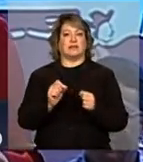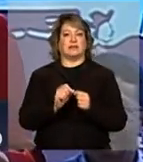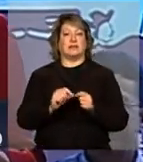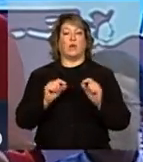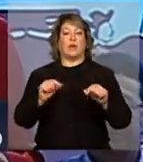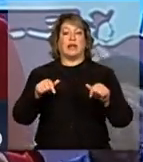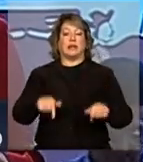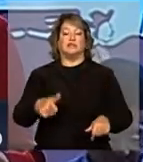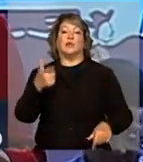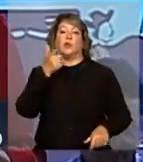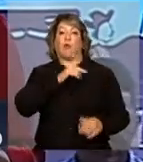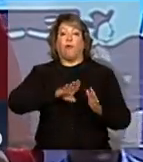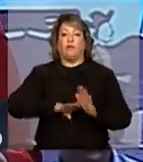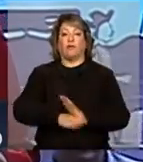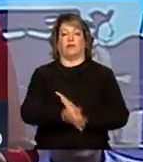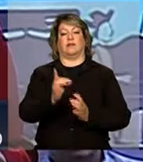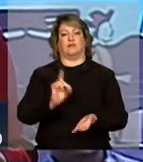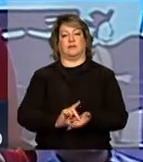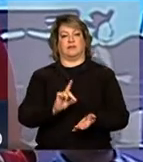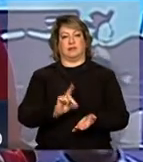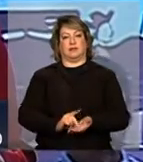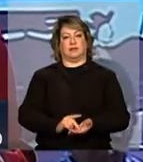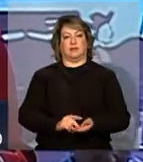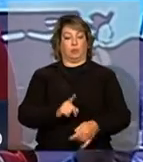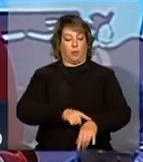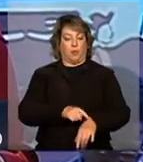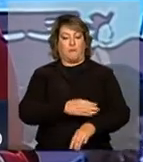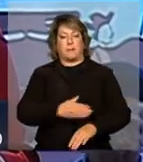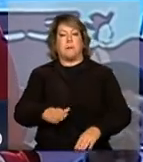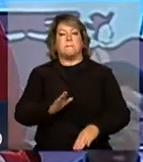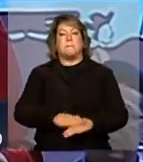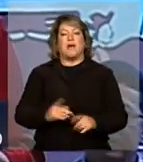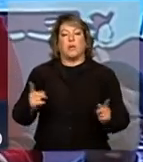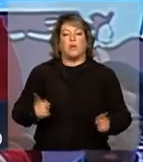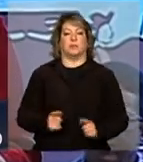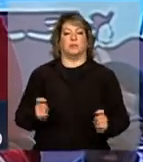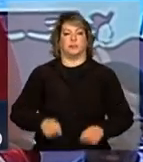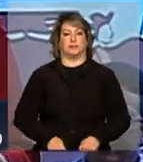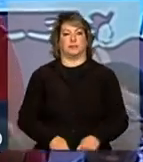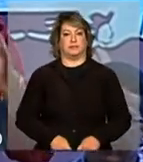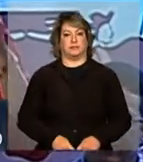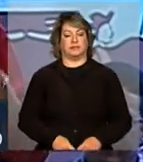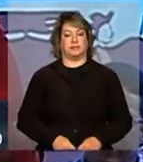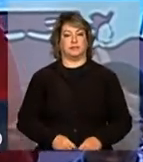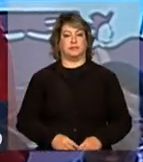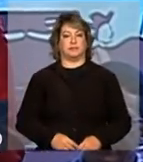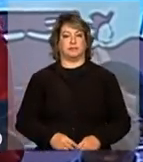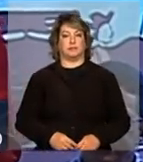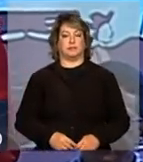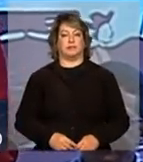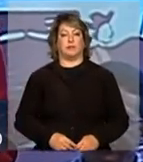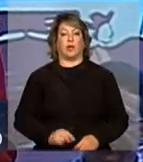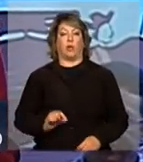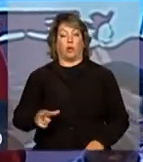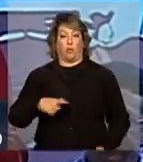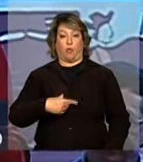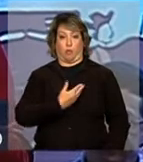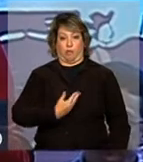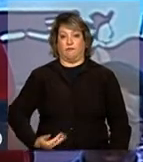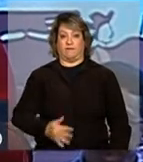que isso vire realidade no prazo mais curto. Do ponto de vista do governo